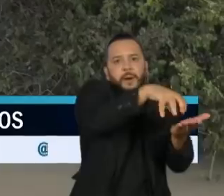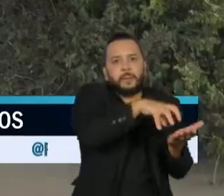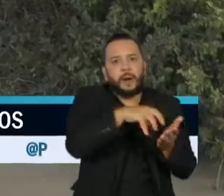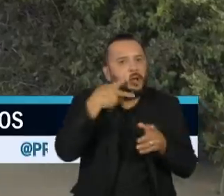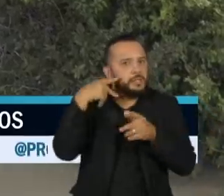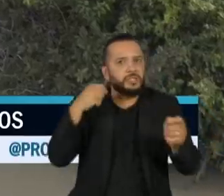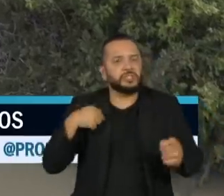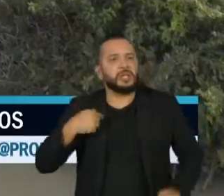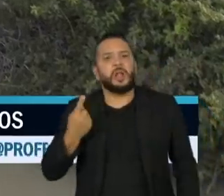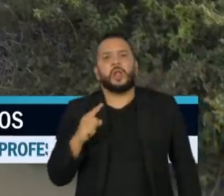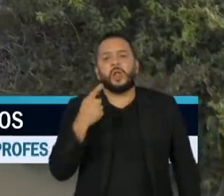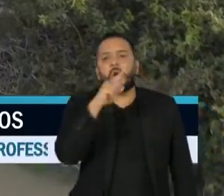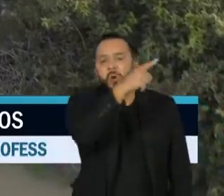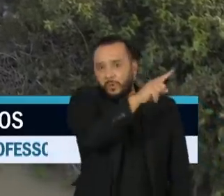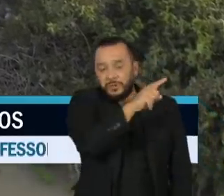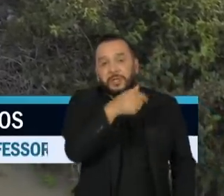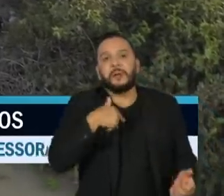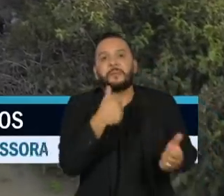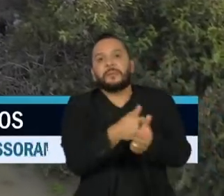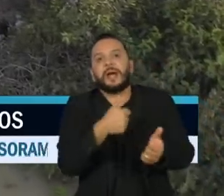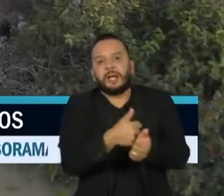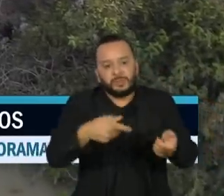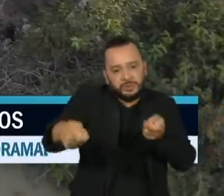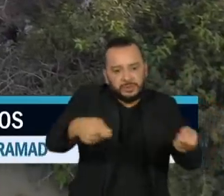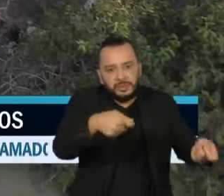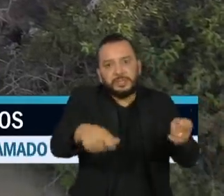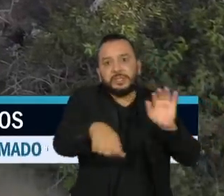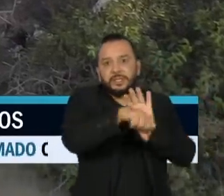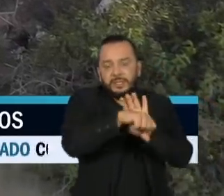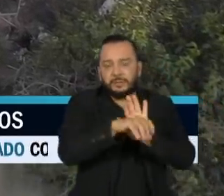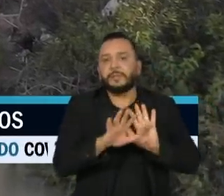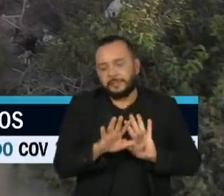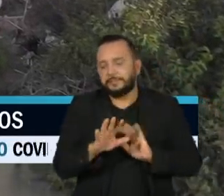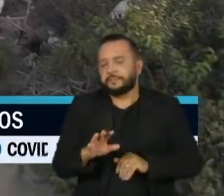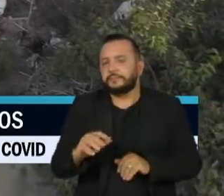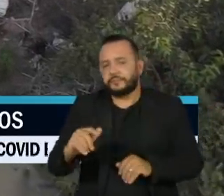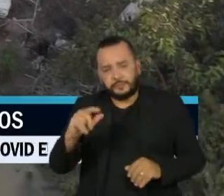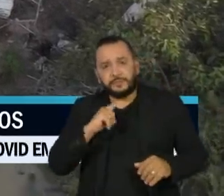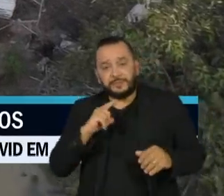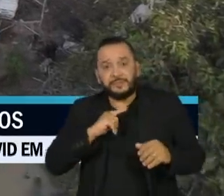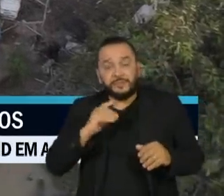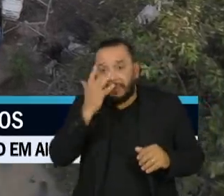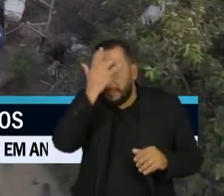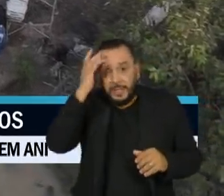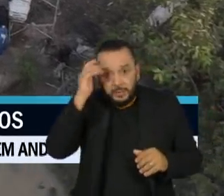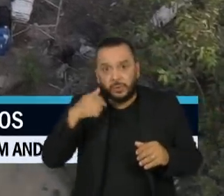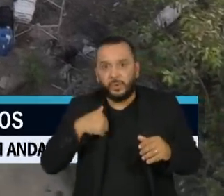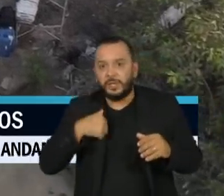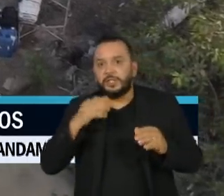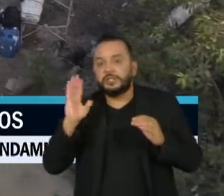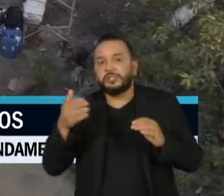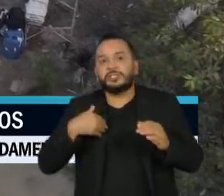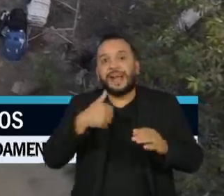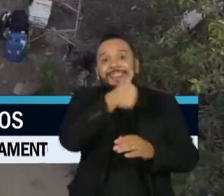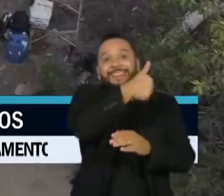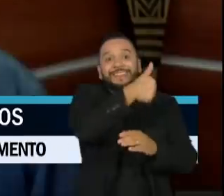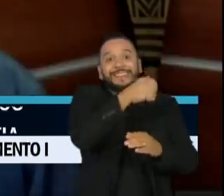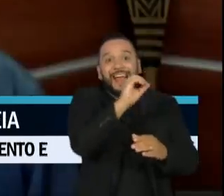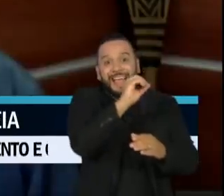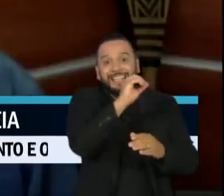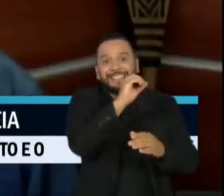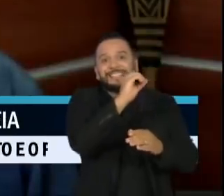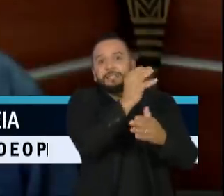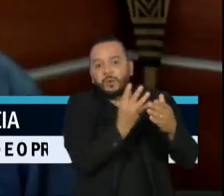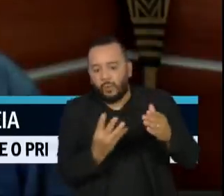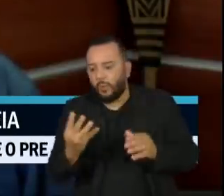ilegal, aproximadamente 4 a cada 10 pessoas apresentaram níveis elevados de mercúrio. Essa aldeia fica no rio Tapajós. A